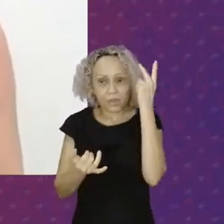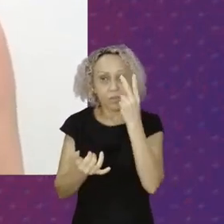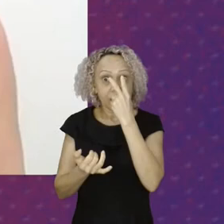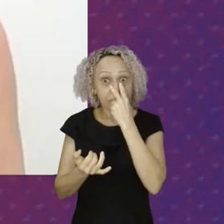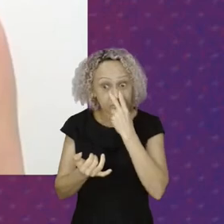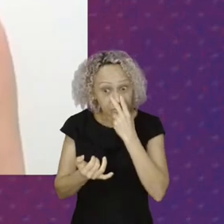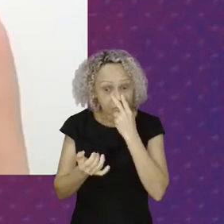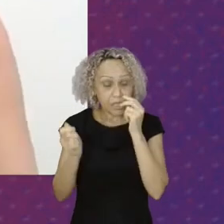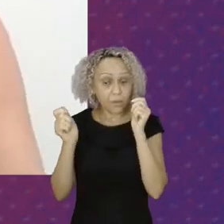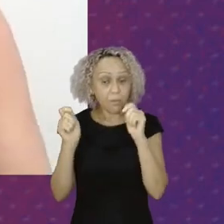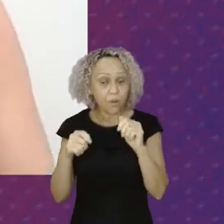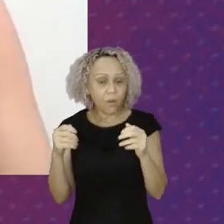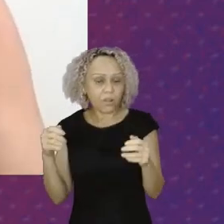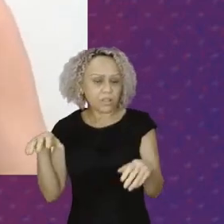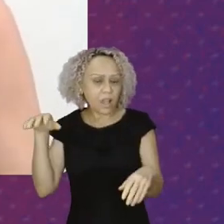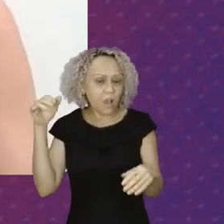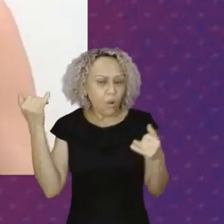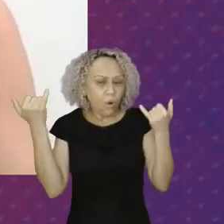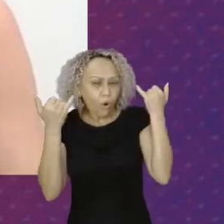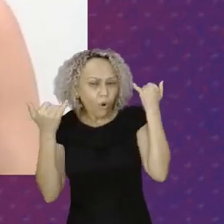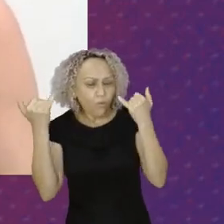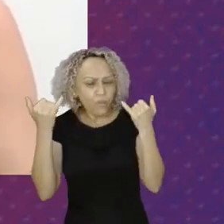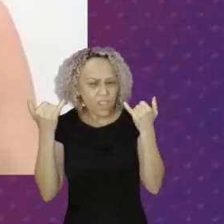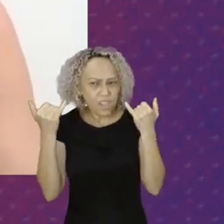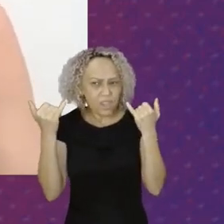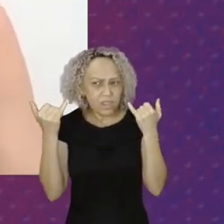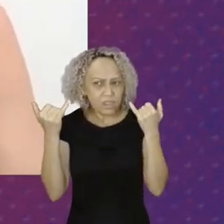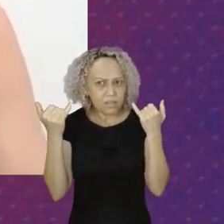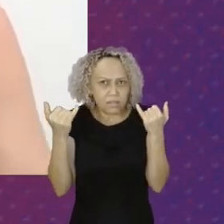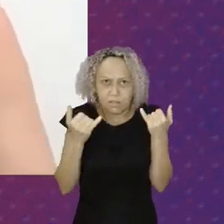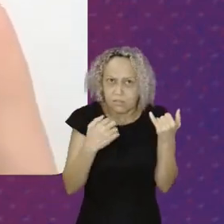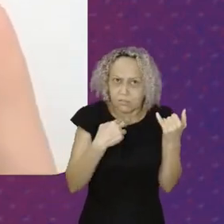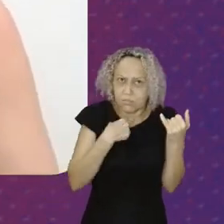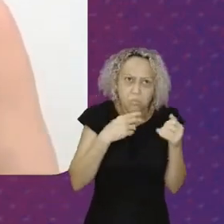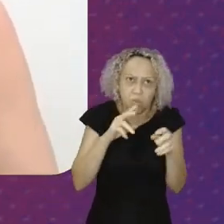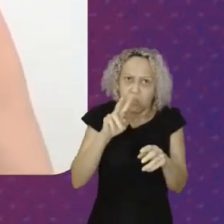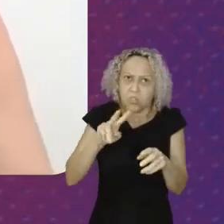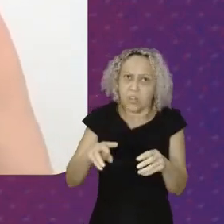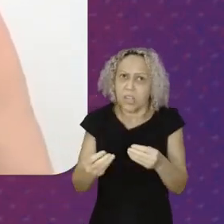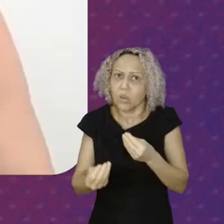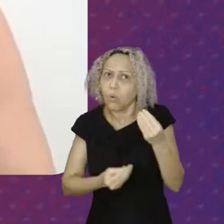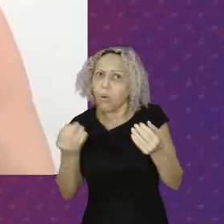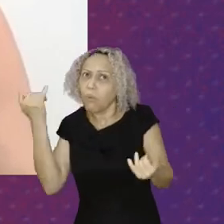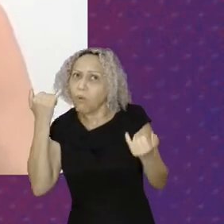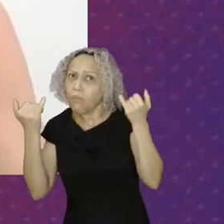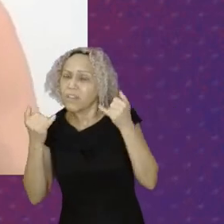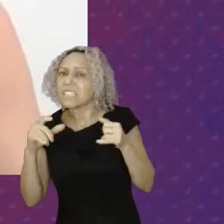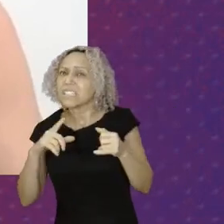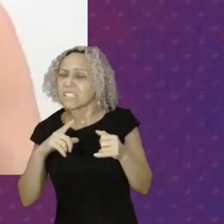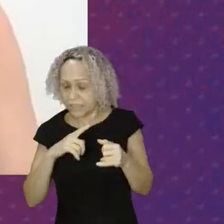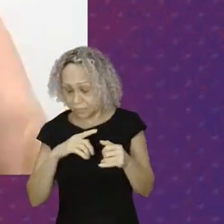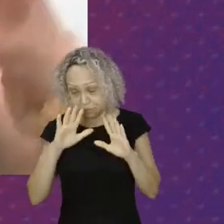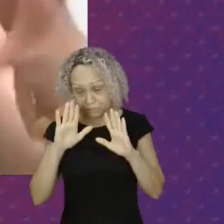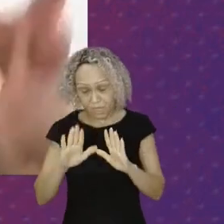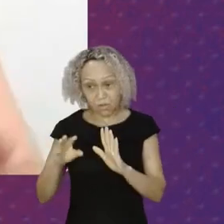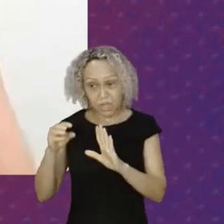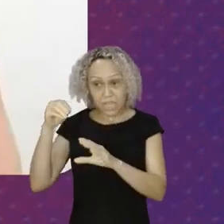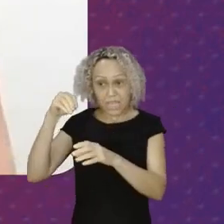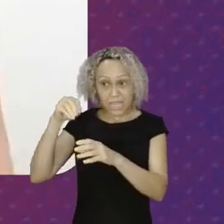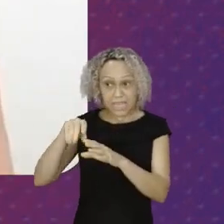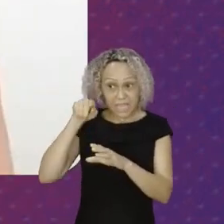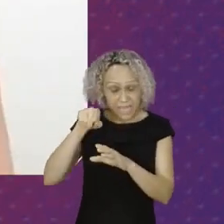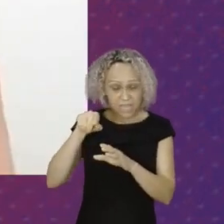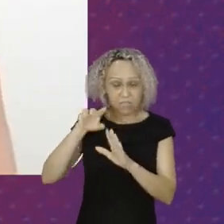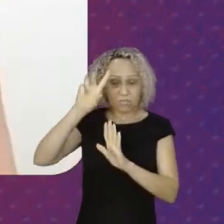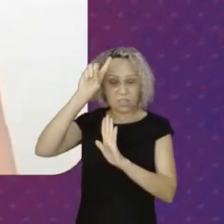dia, né? Essa é uma agenda de direitos humanos internacional. Então, se os